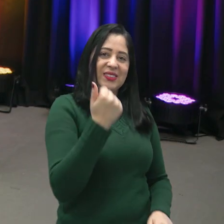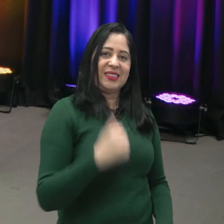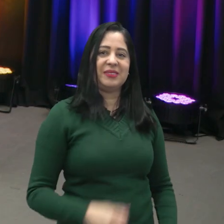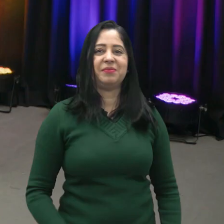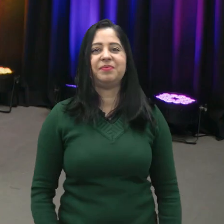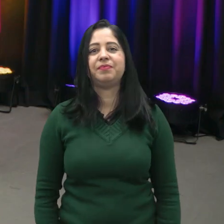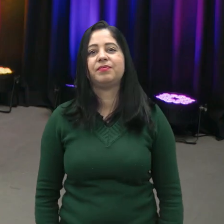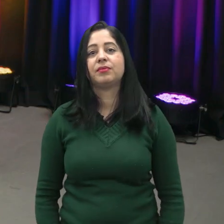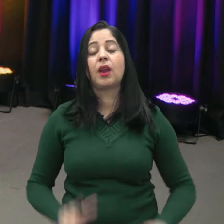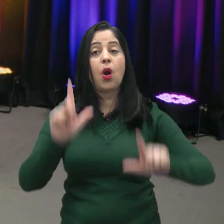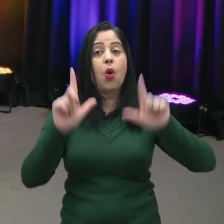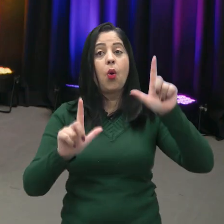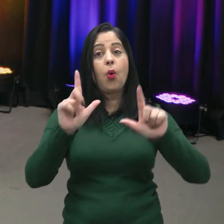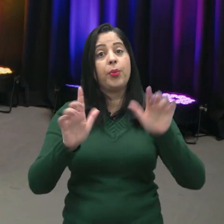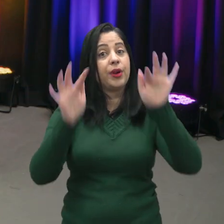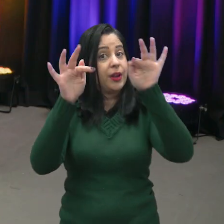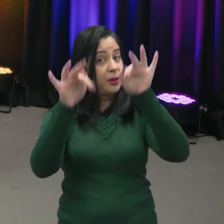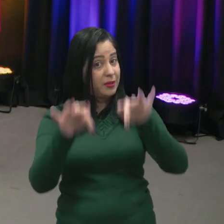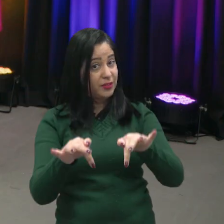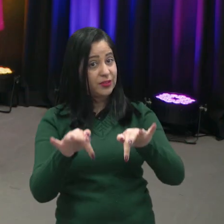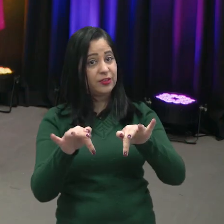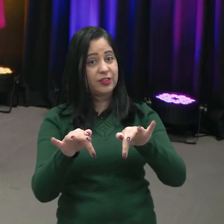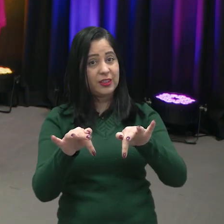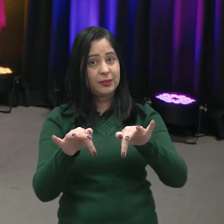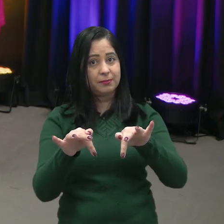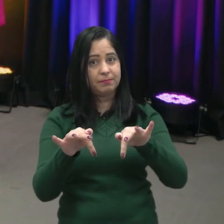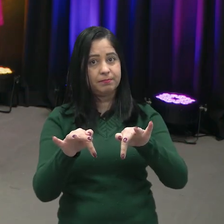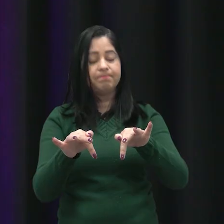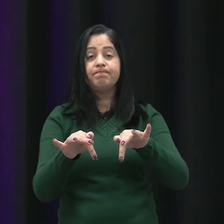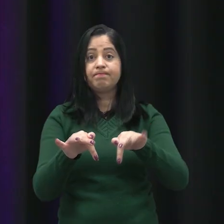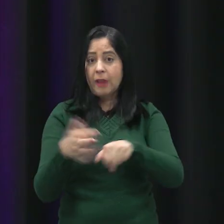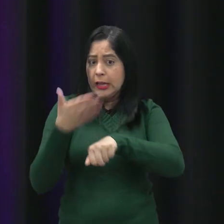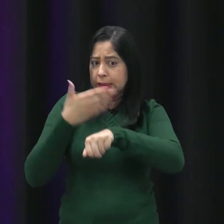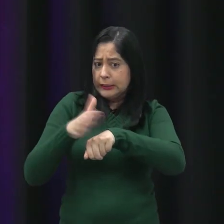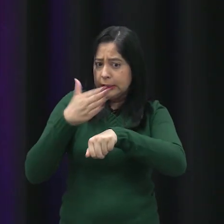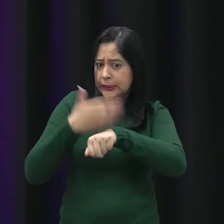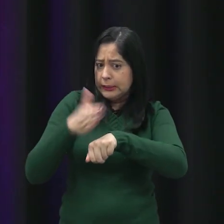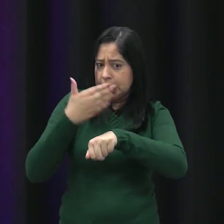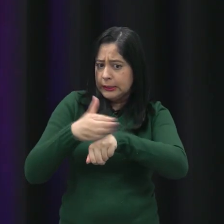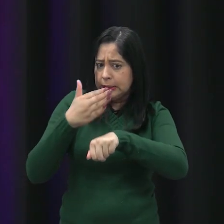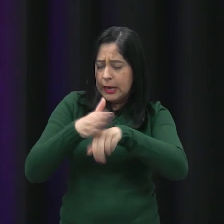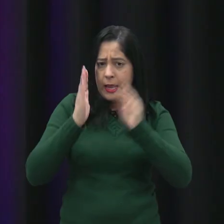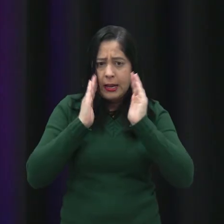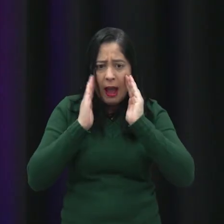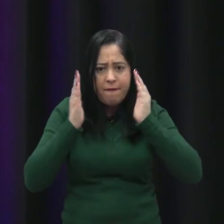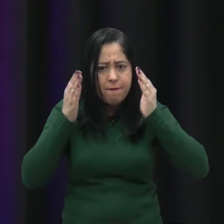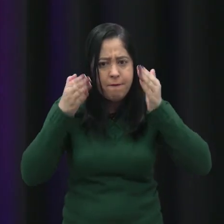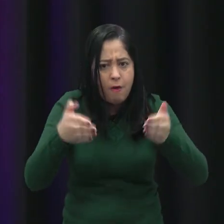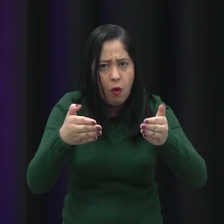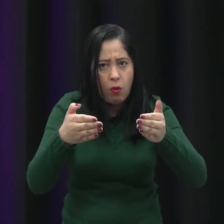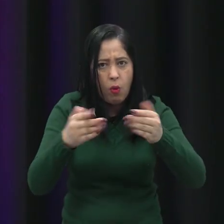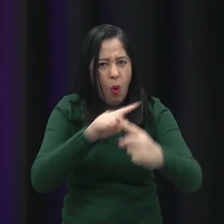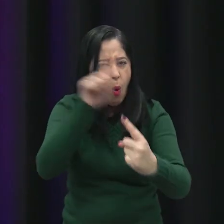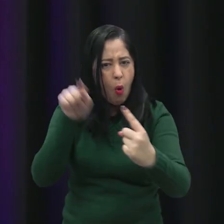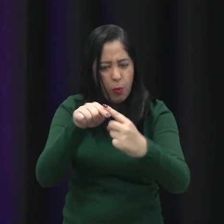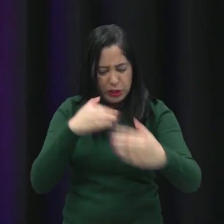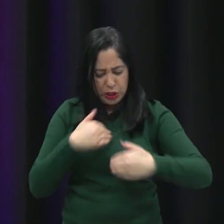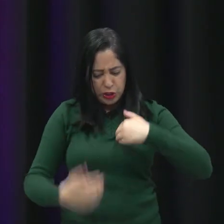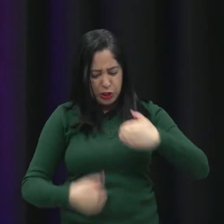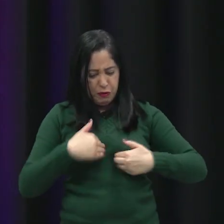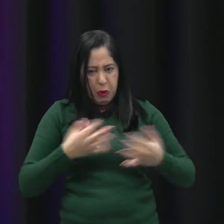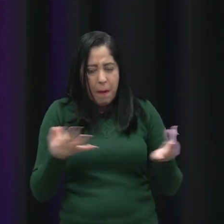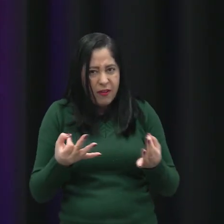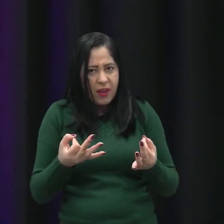viu? eu que fico feliz pelo convite. Muito obrigada. Chegamos ao final de mais um programa. E a disciplina do treino